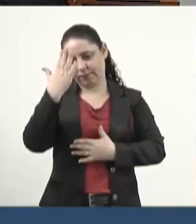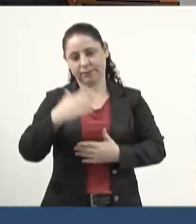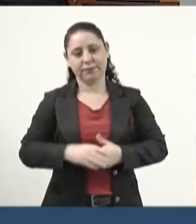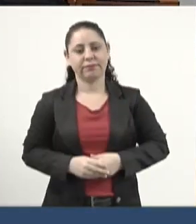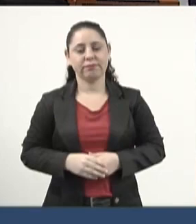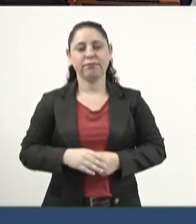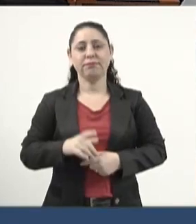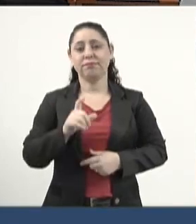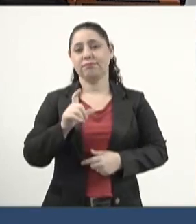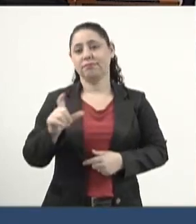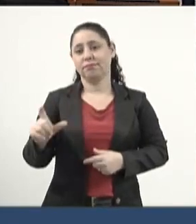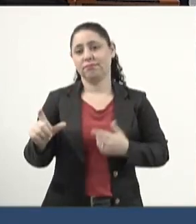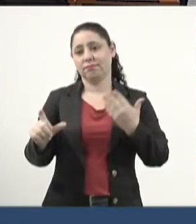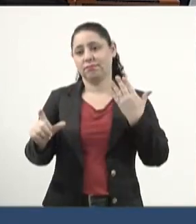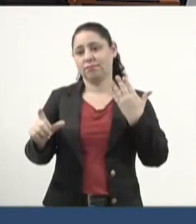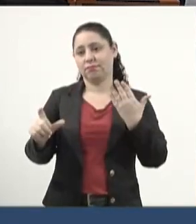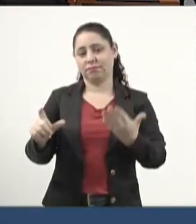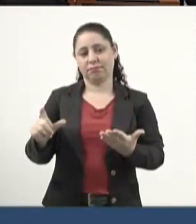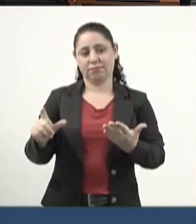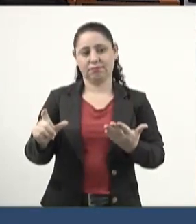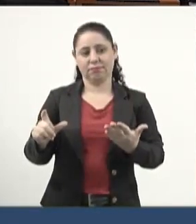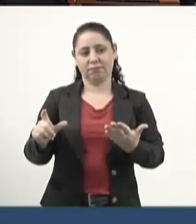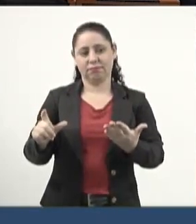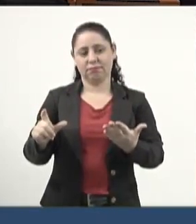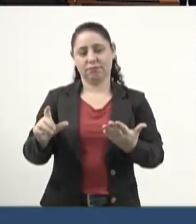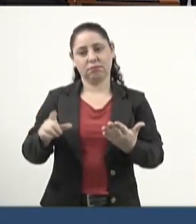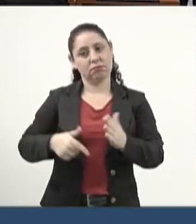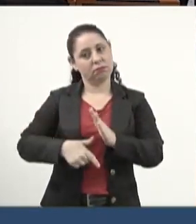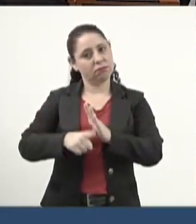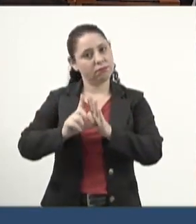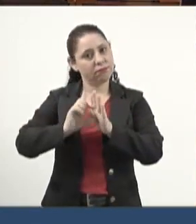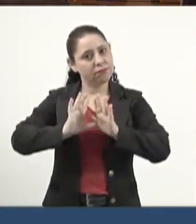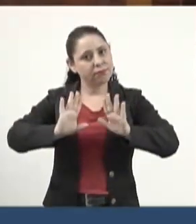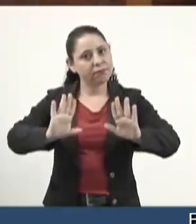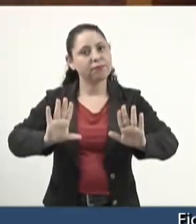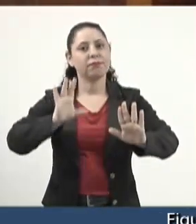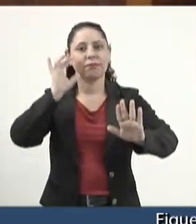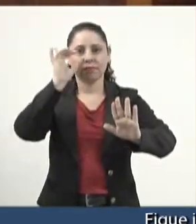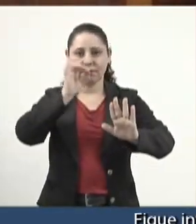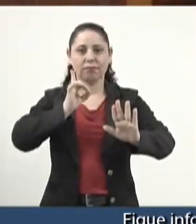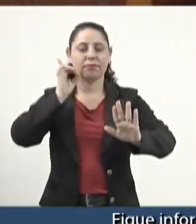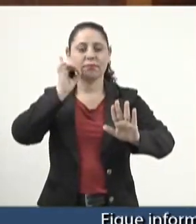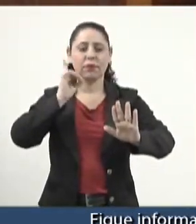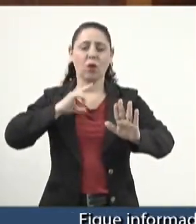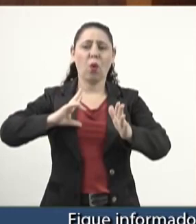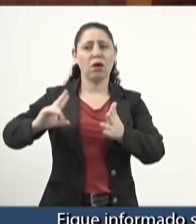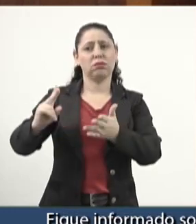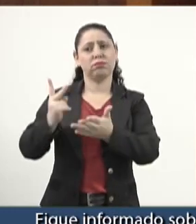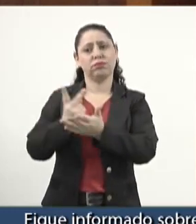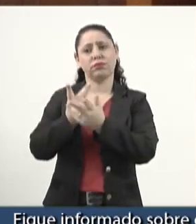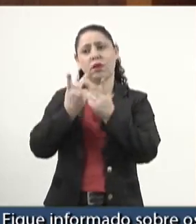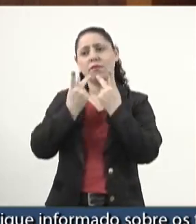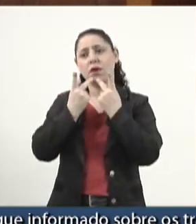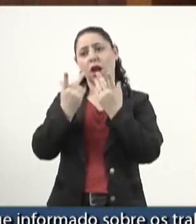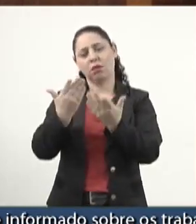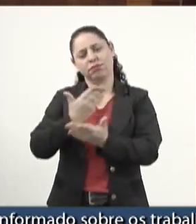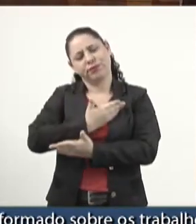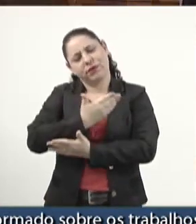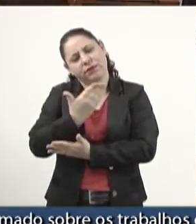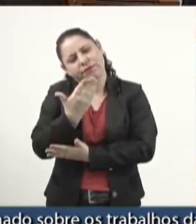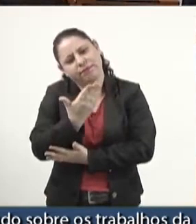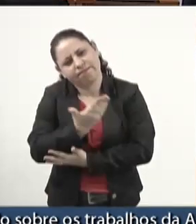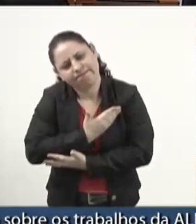Deputado... Me permite uma parte? Só antes, deputado Zeca, eu quero... fazer uma correção ao pronunciamento do meu amigo